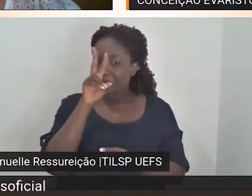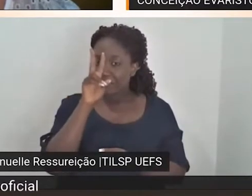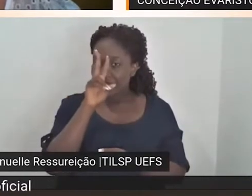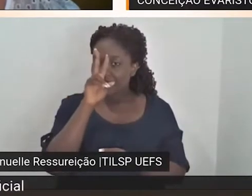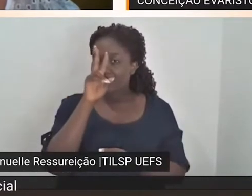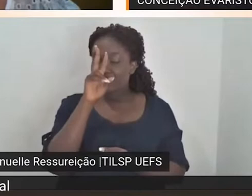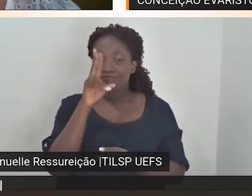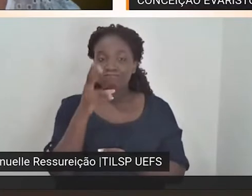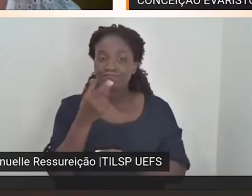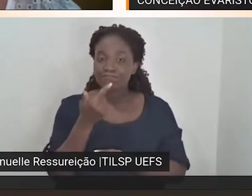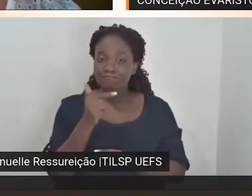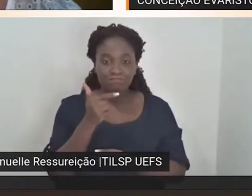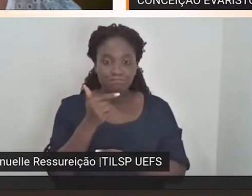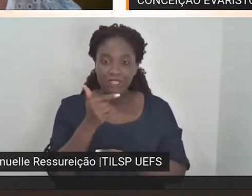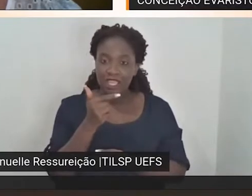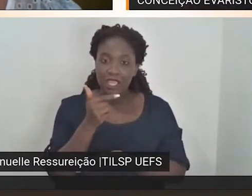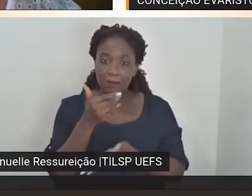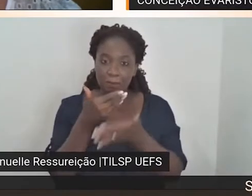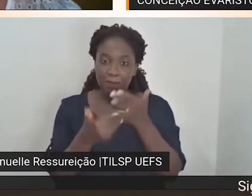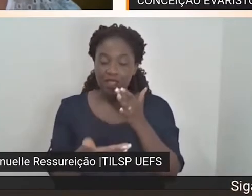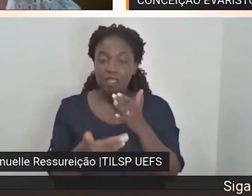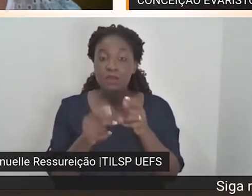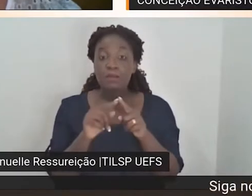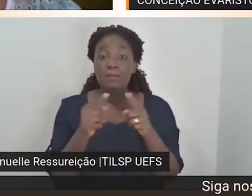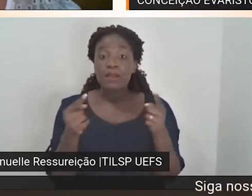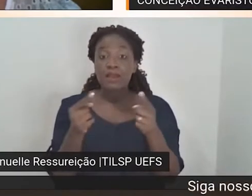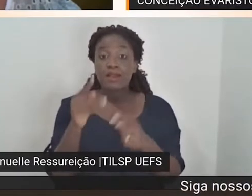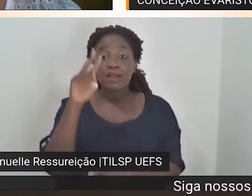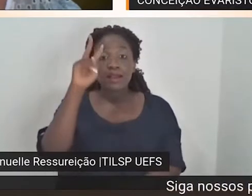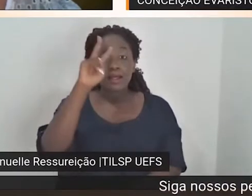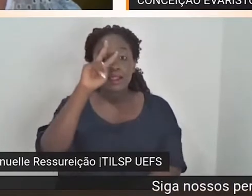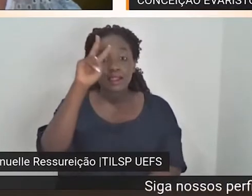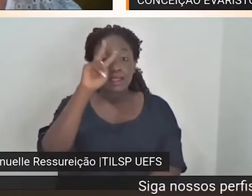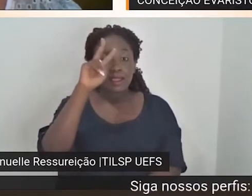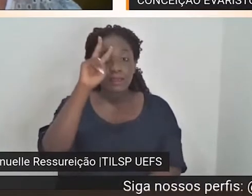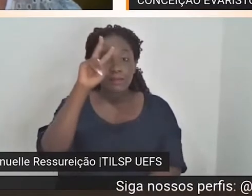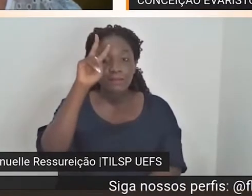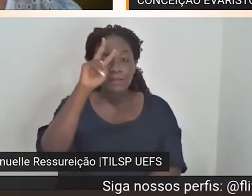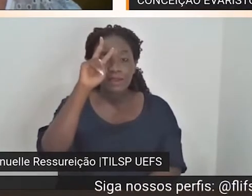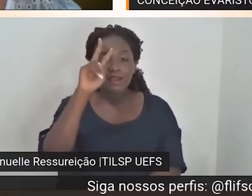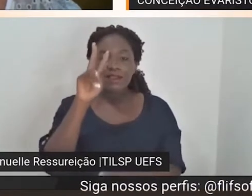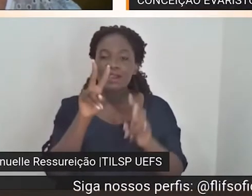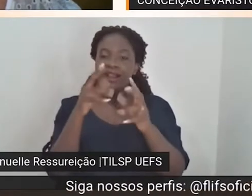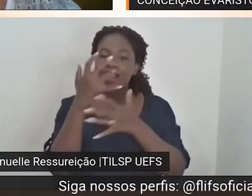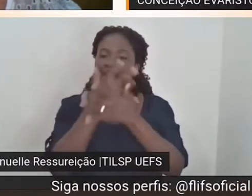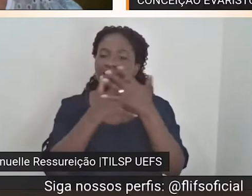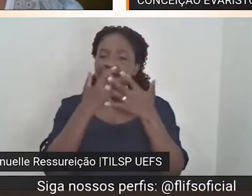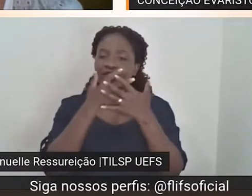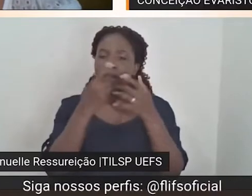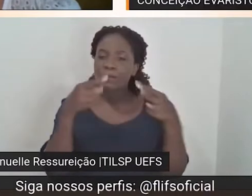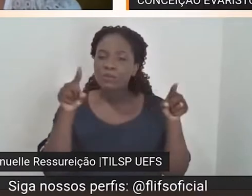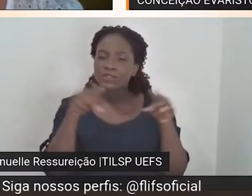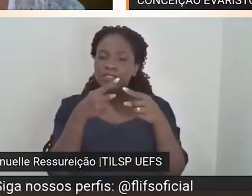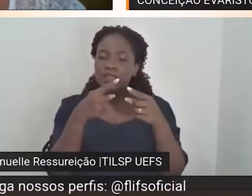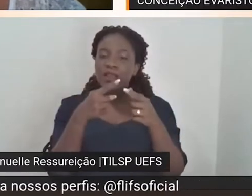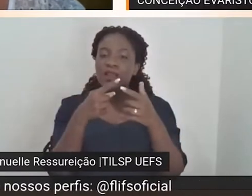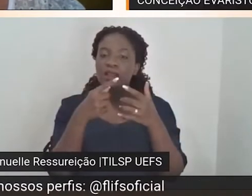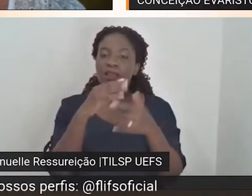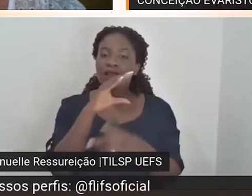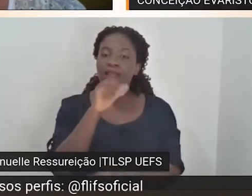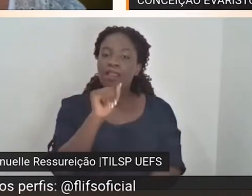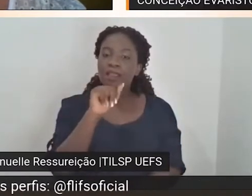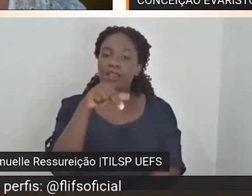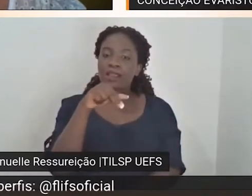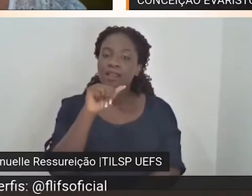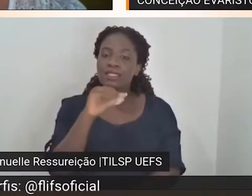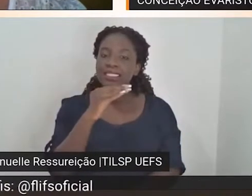essa redação mais, ela me lembra alguma coisa do Canção de Exílio, porque eu dizia também